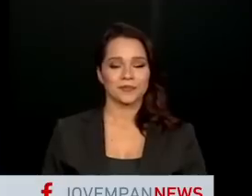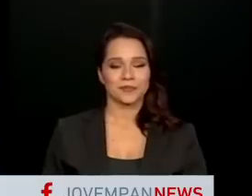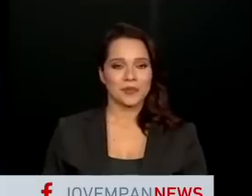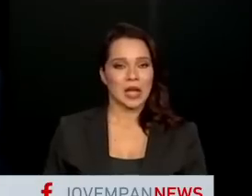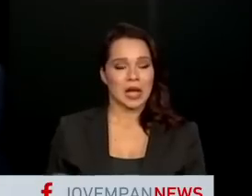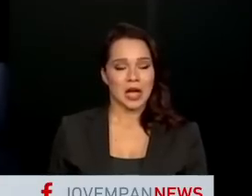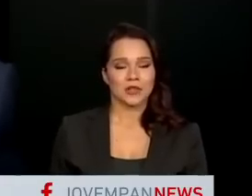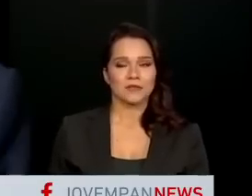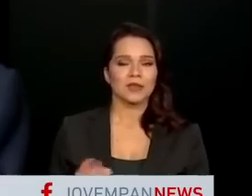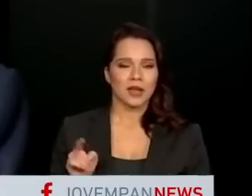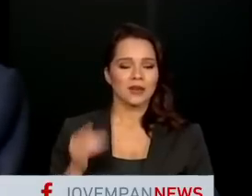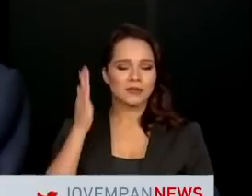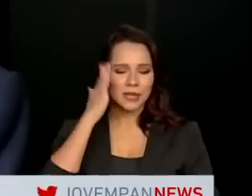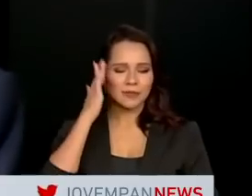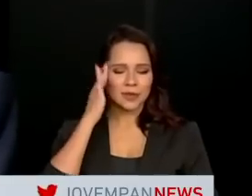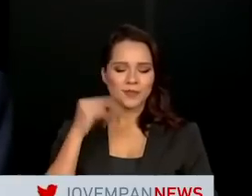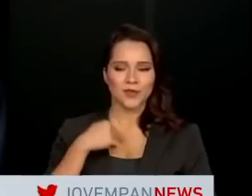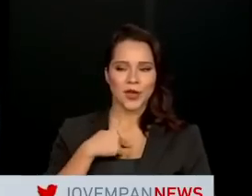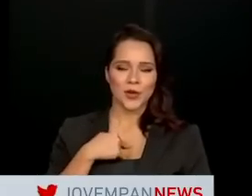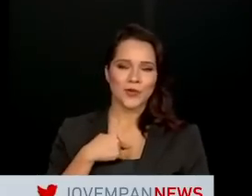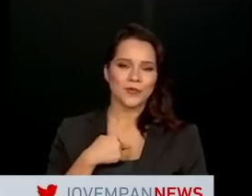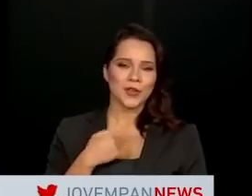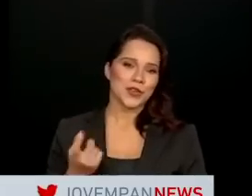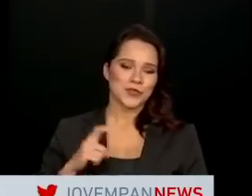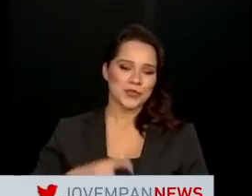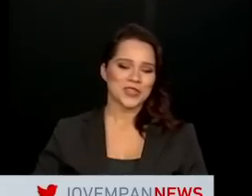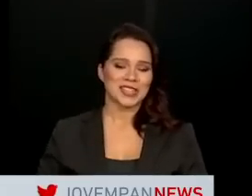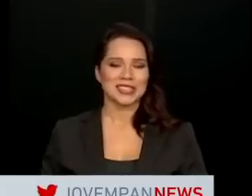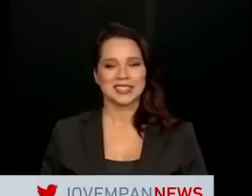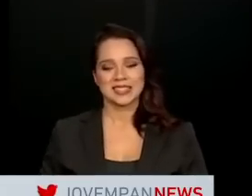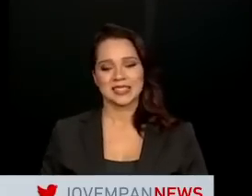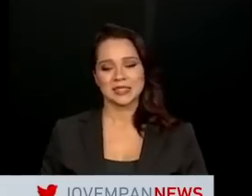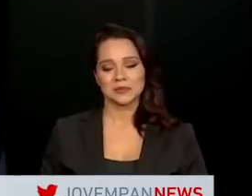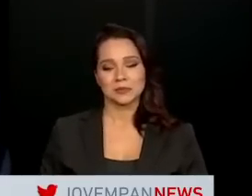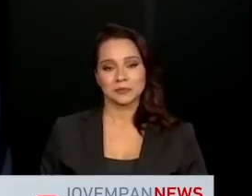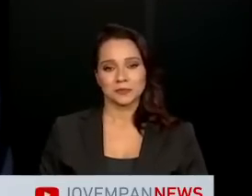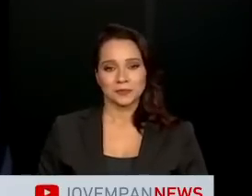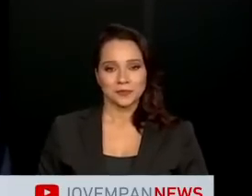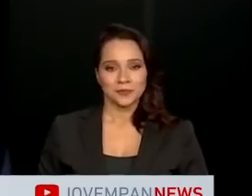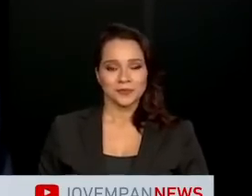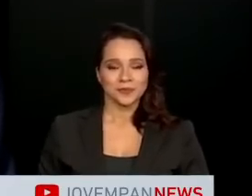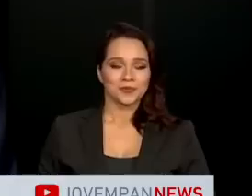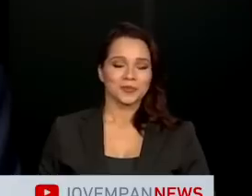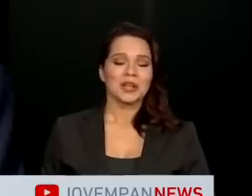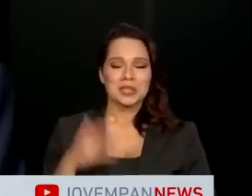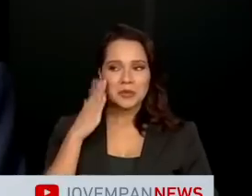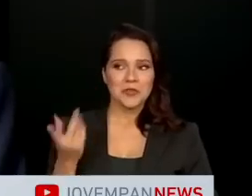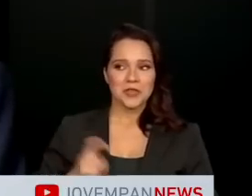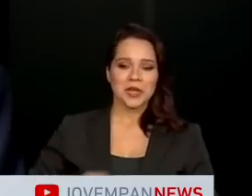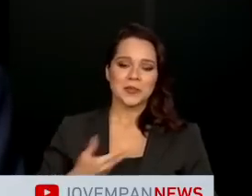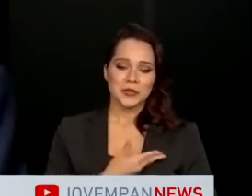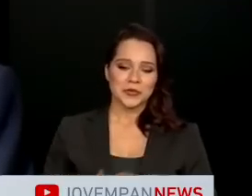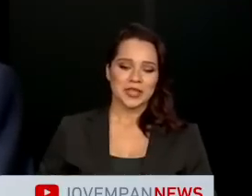O chefe da CGU também disse que vai reexaminar uma nota técnica que previa punição para servidores